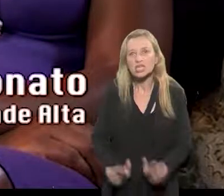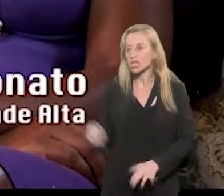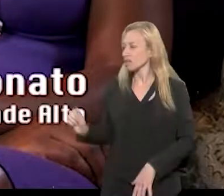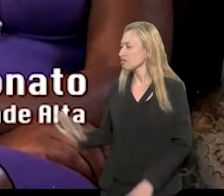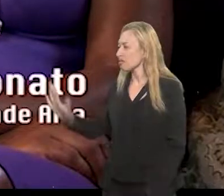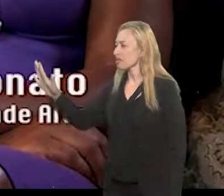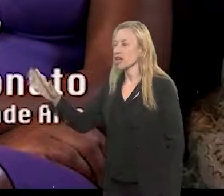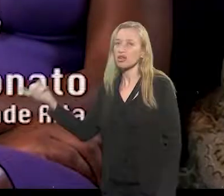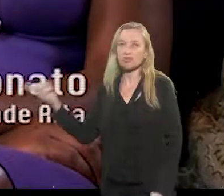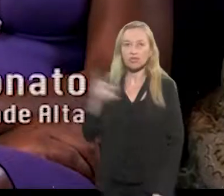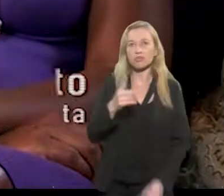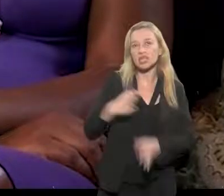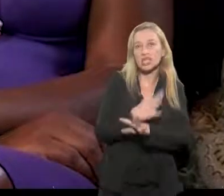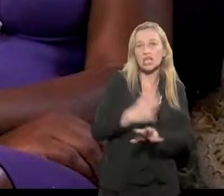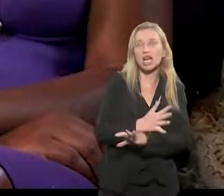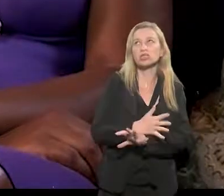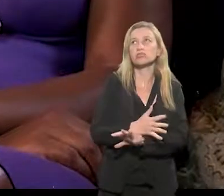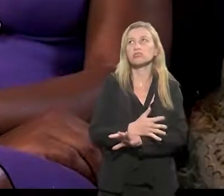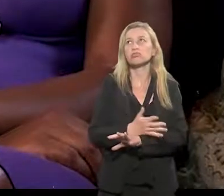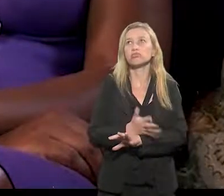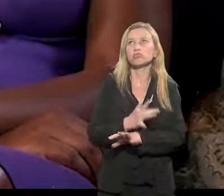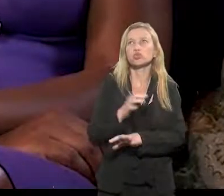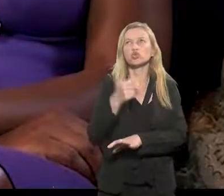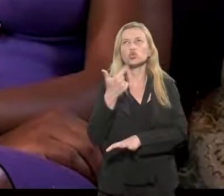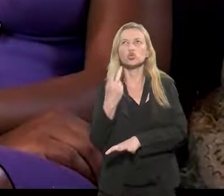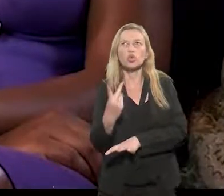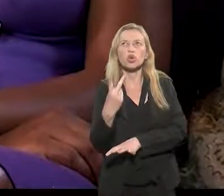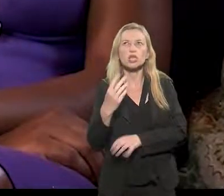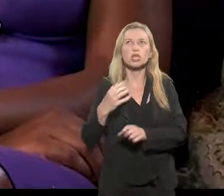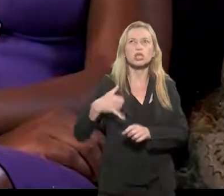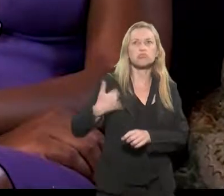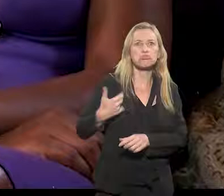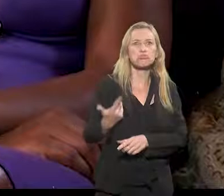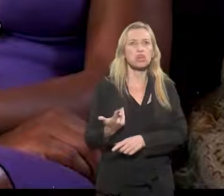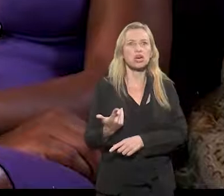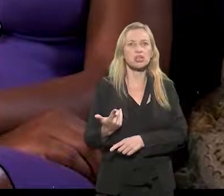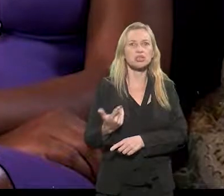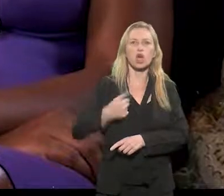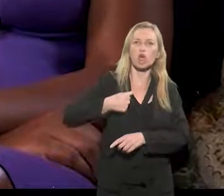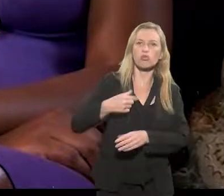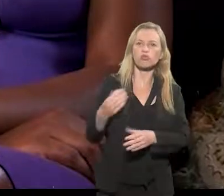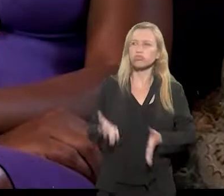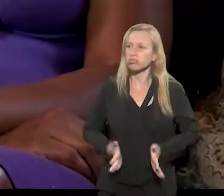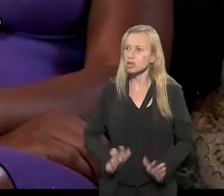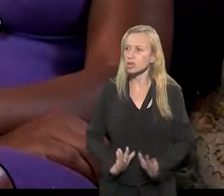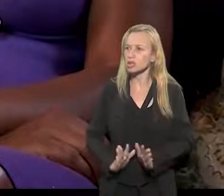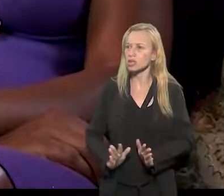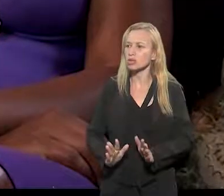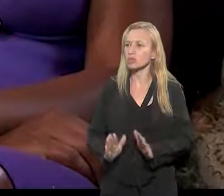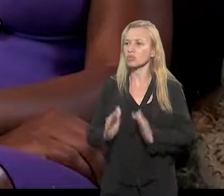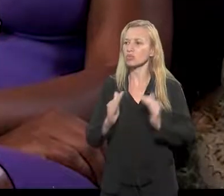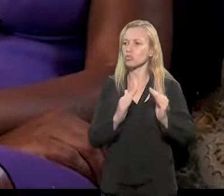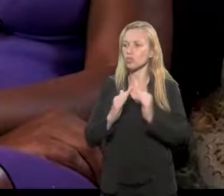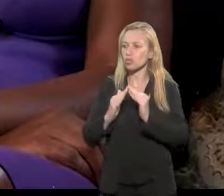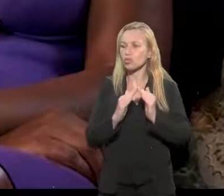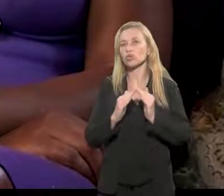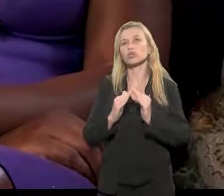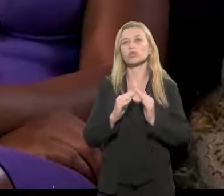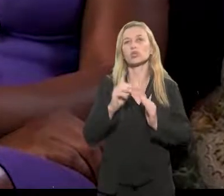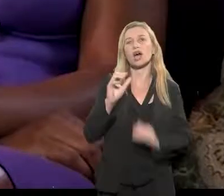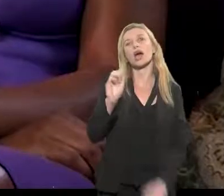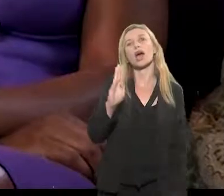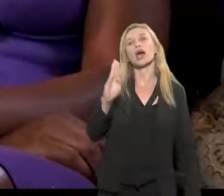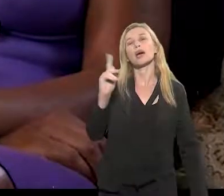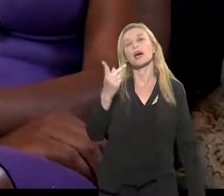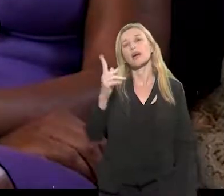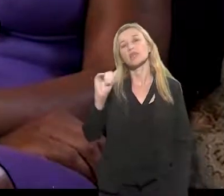numa favela, vim para a Cidade Alta com 2 anos de idade, cresci num conjunto habitacional e a